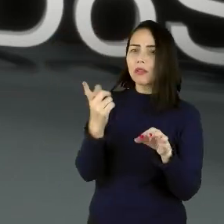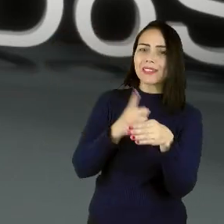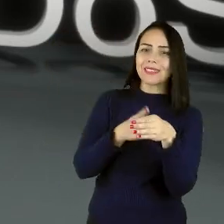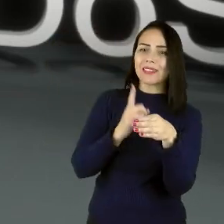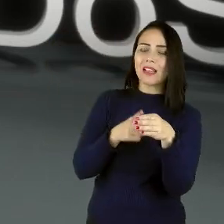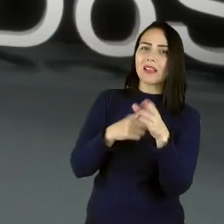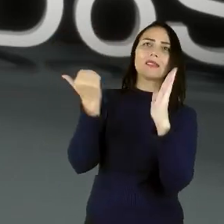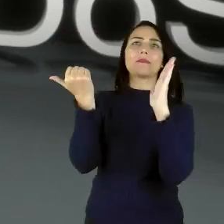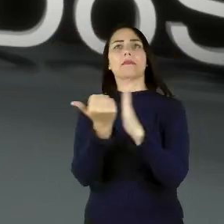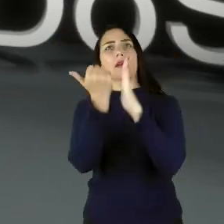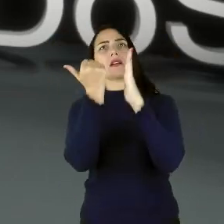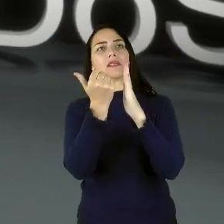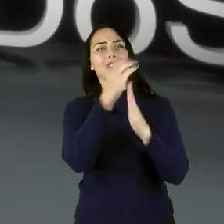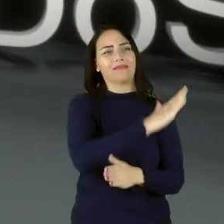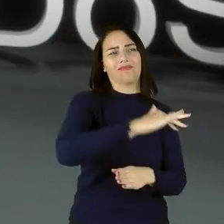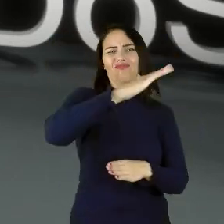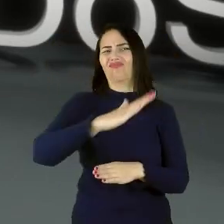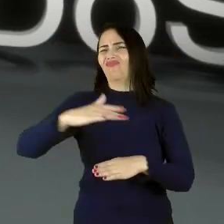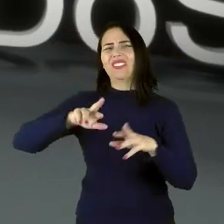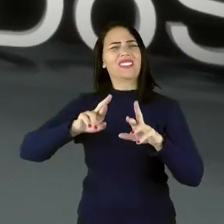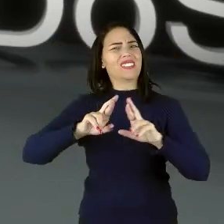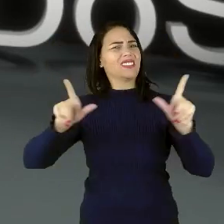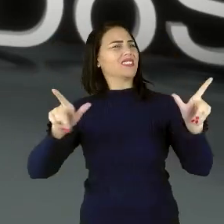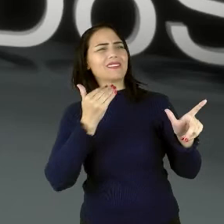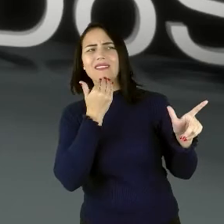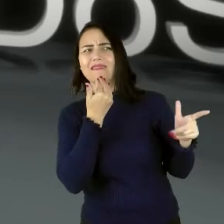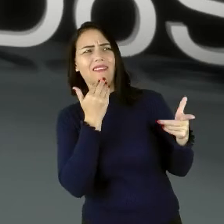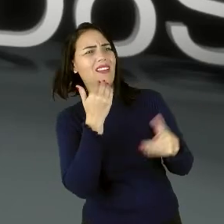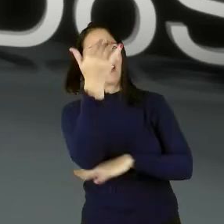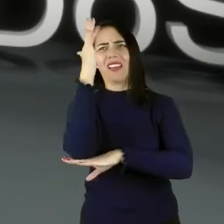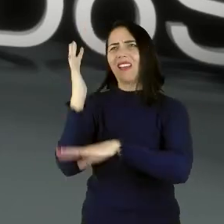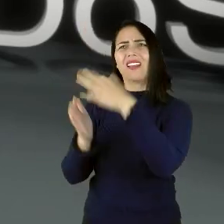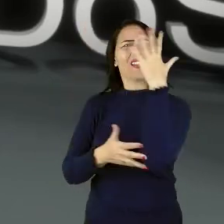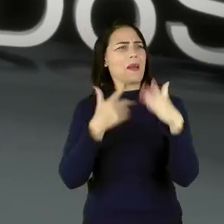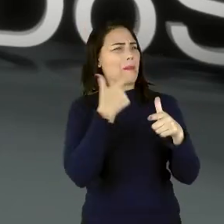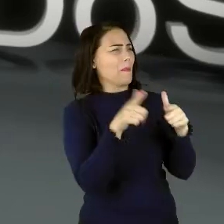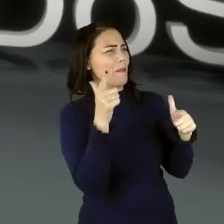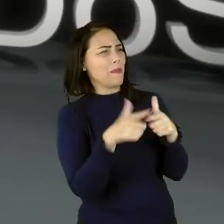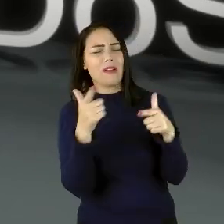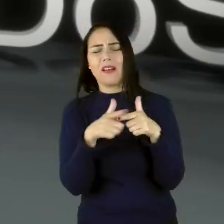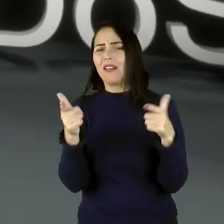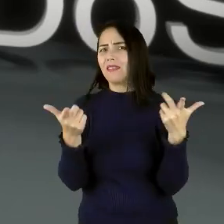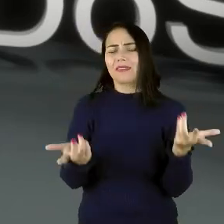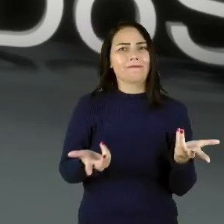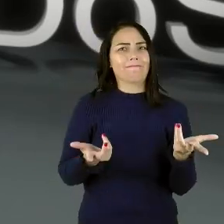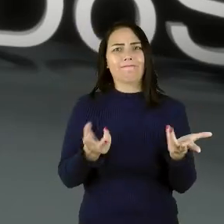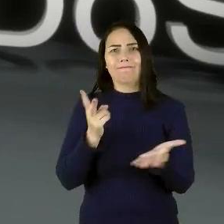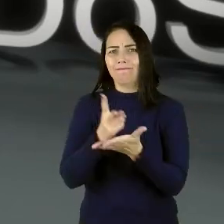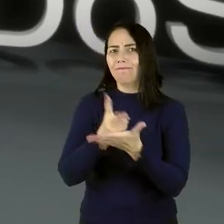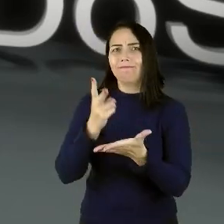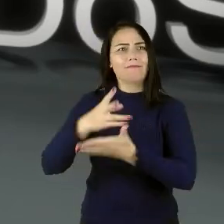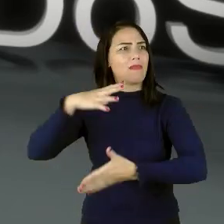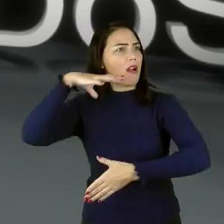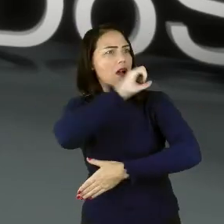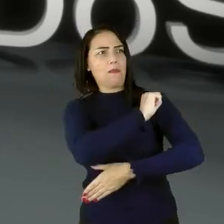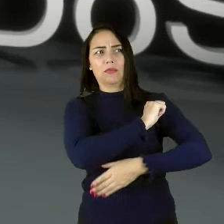cidade marcada pela topografia irregular, diversas condicionantes ambientais e uma mancha urbana descontínua, com